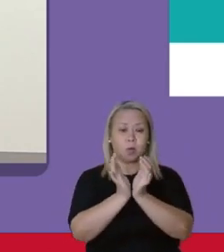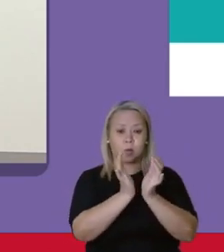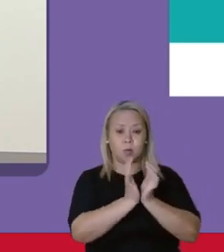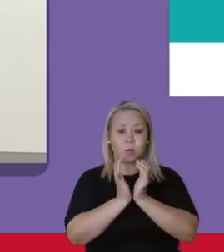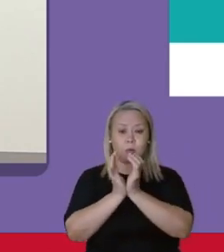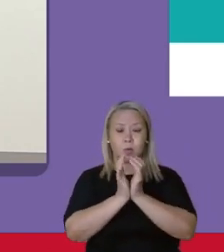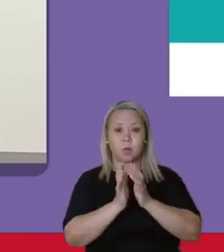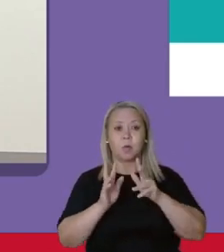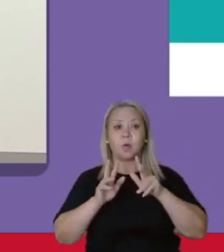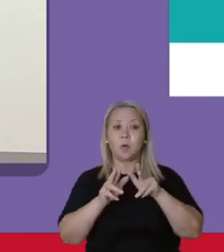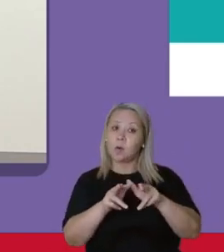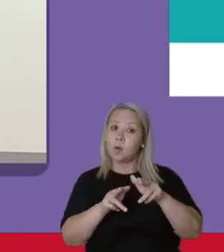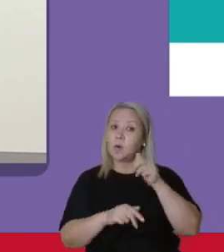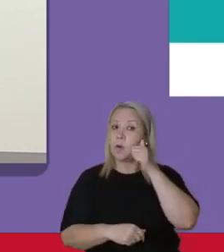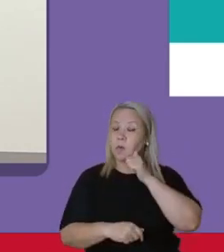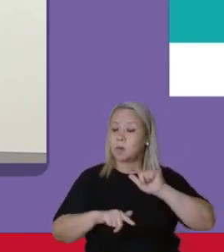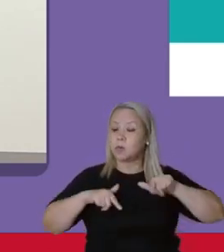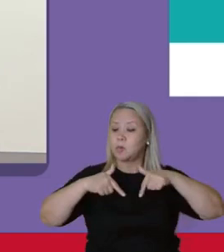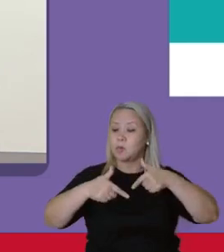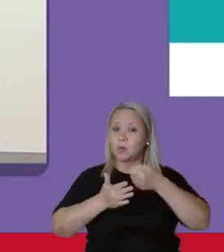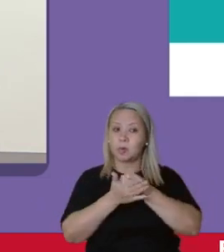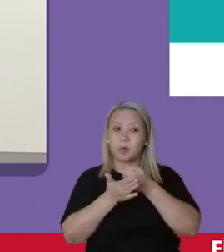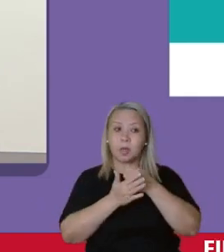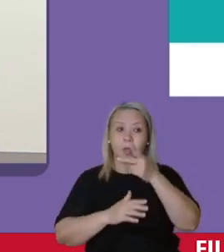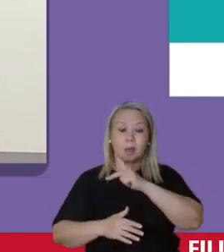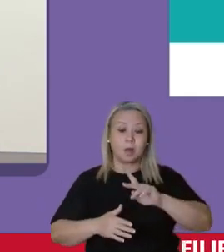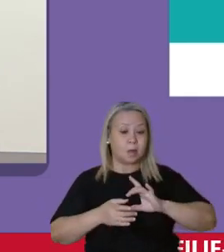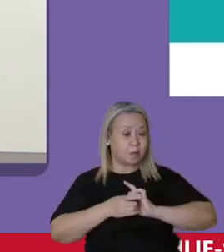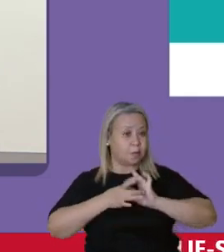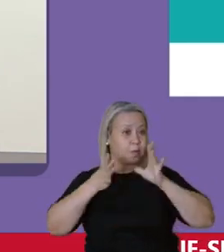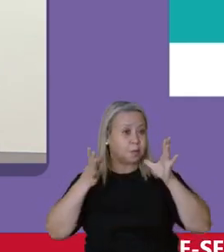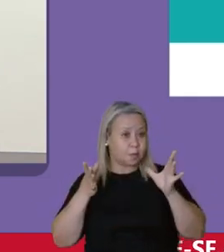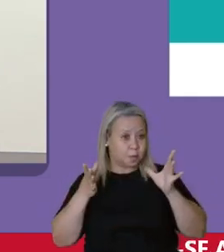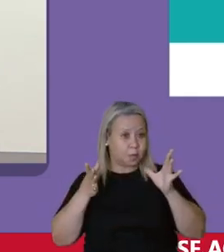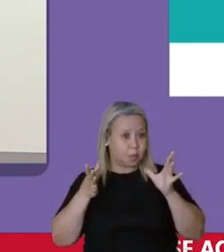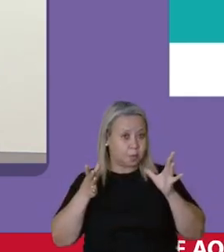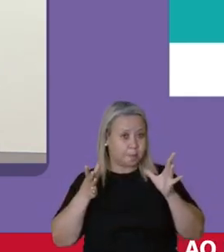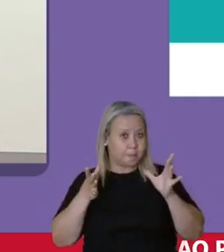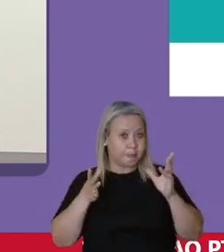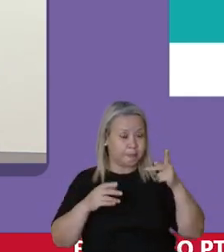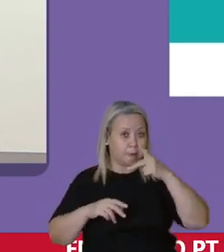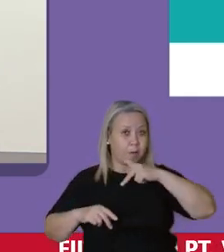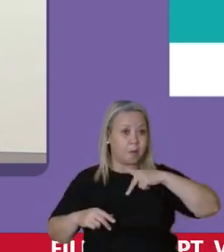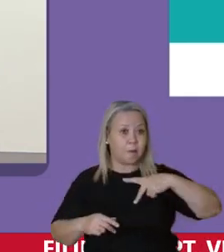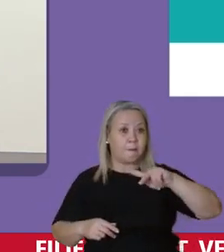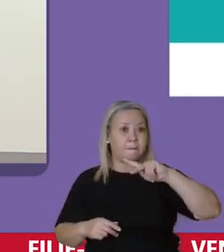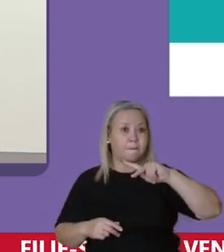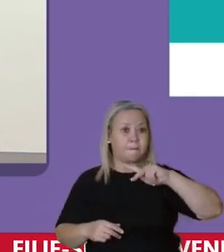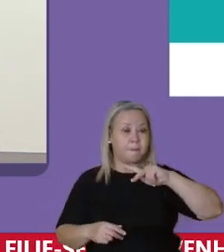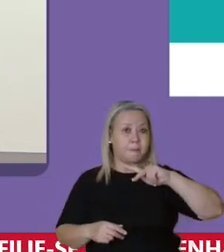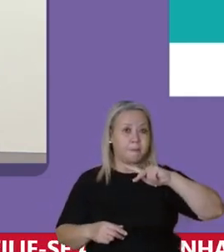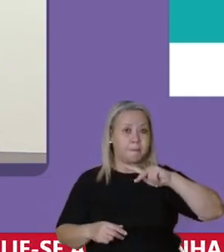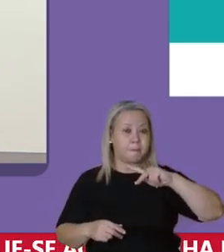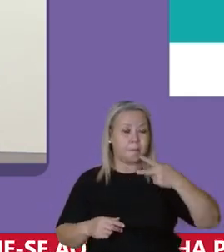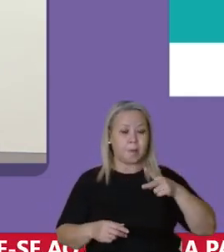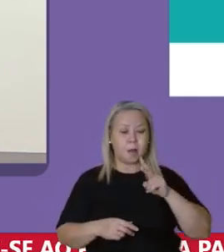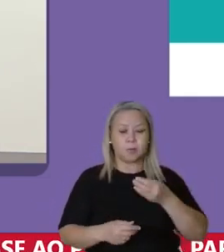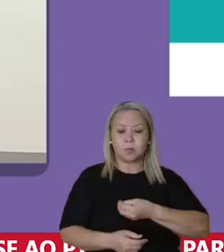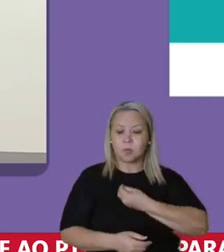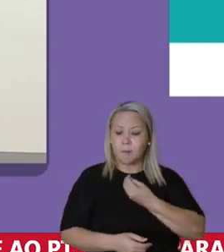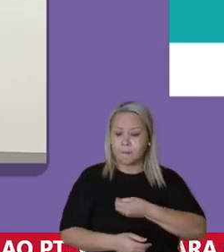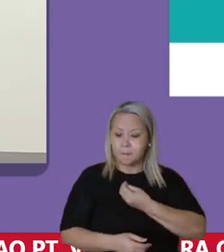mulheres, lutando pela sua autonomia, pela sua